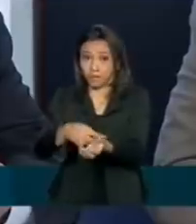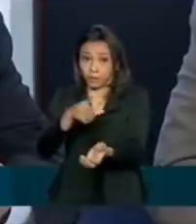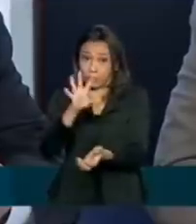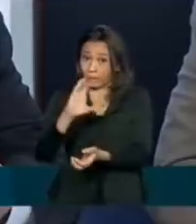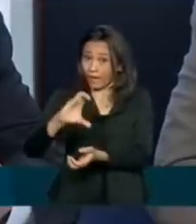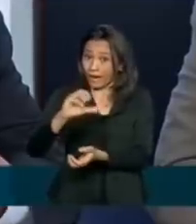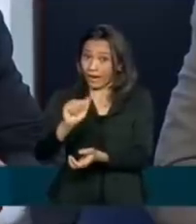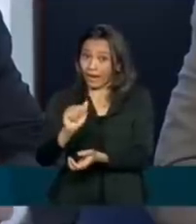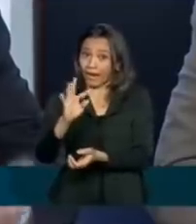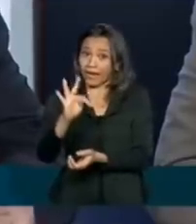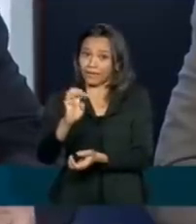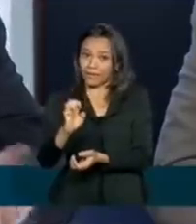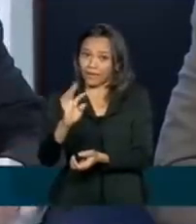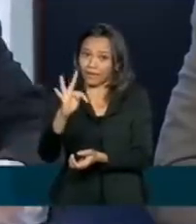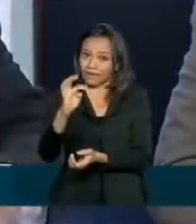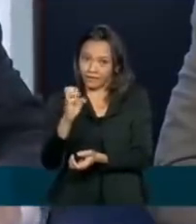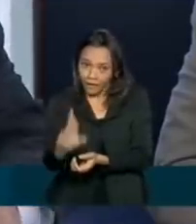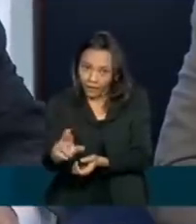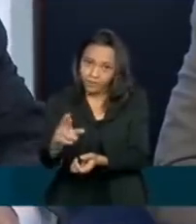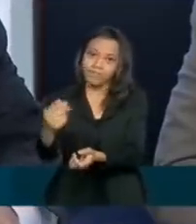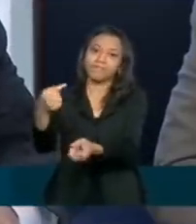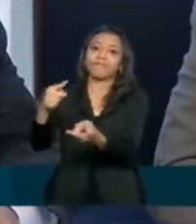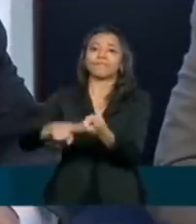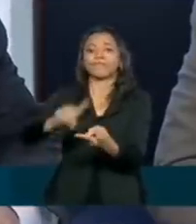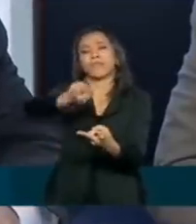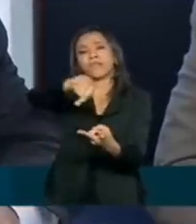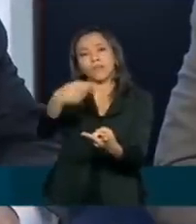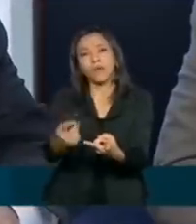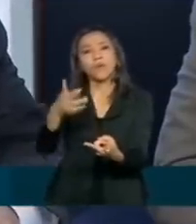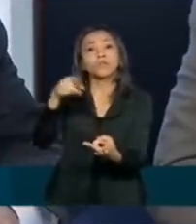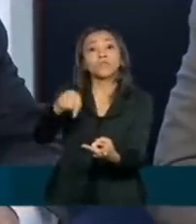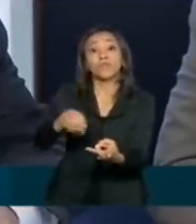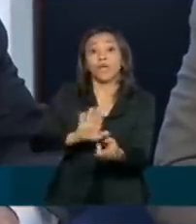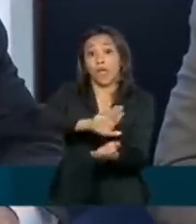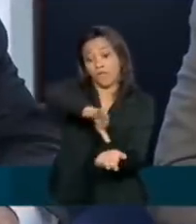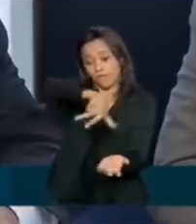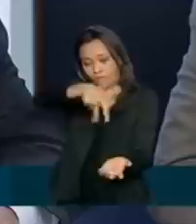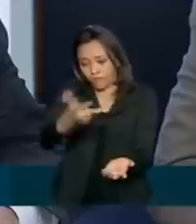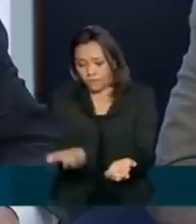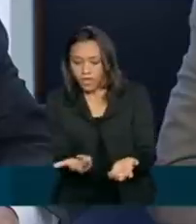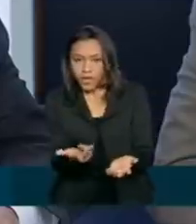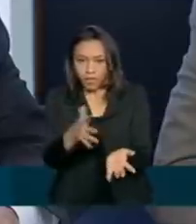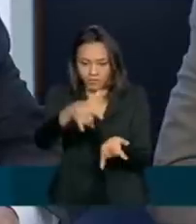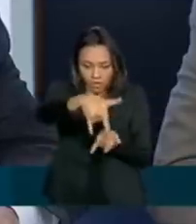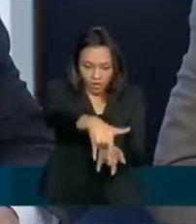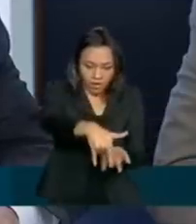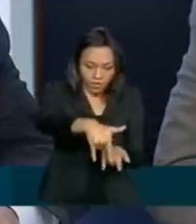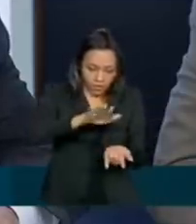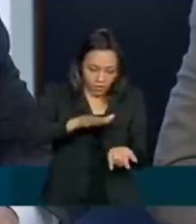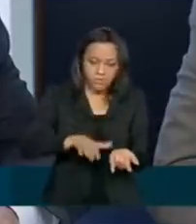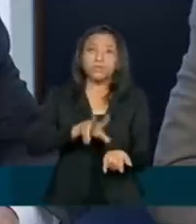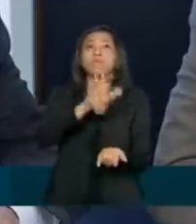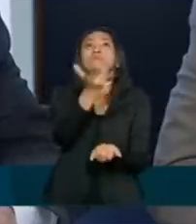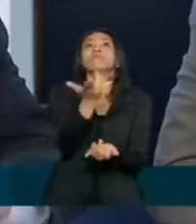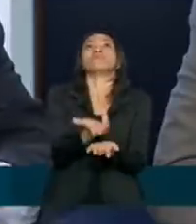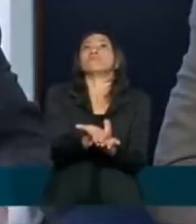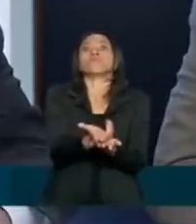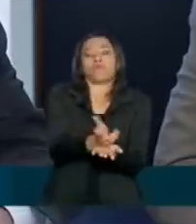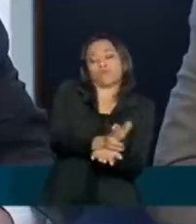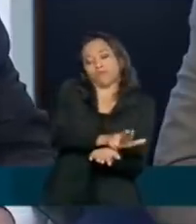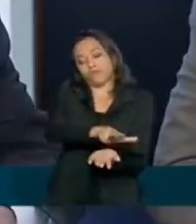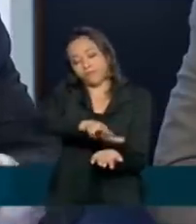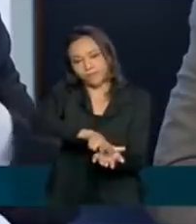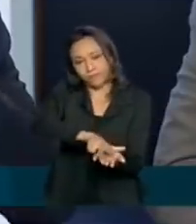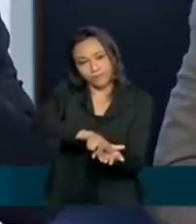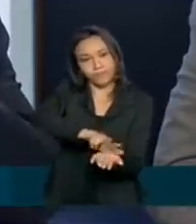fluxo, começa com pronação, colocar de barriga para baixo, para o pulmão funcionar melhor. Continua